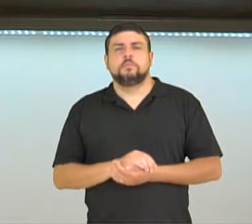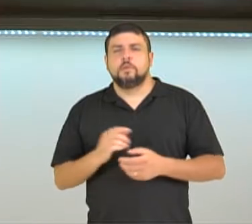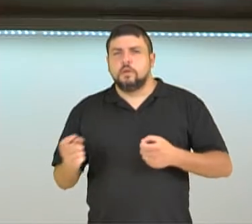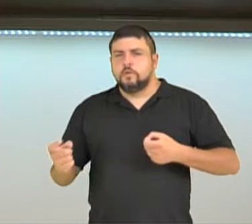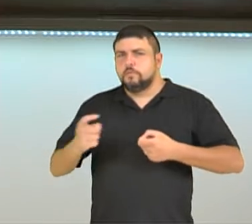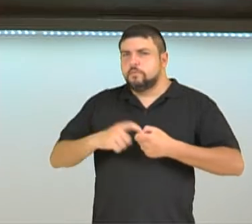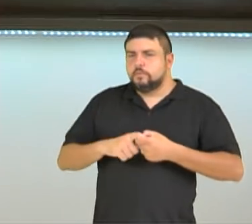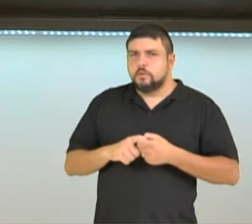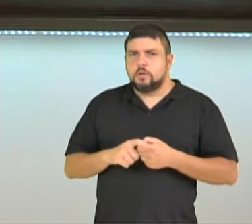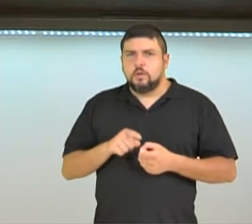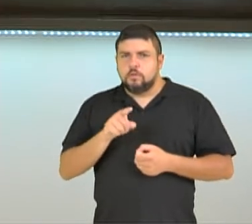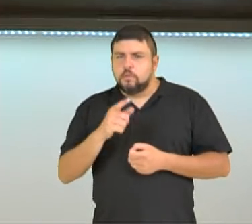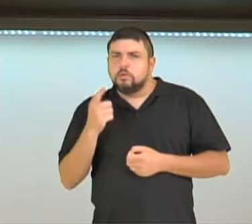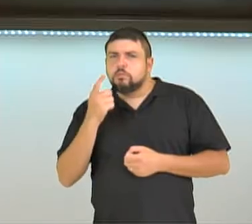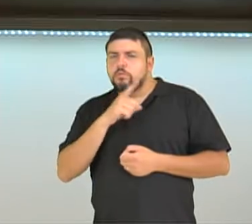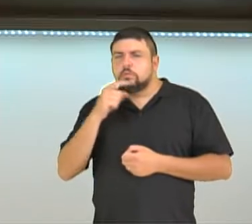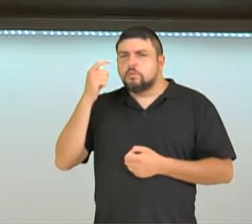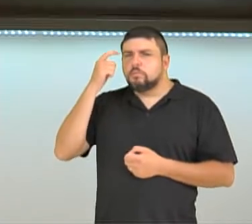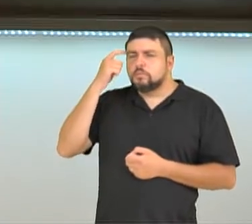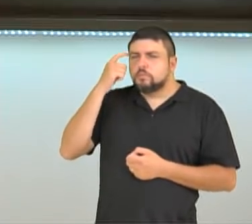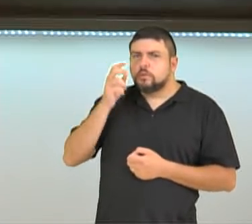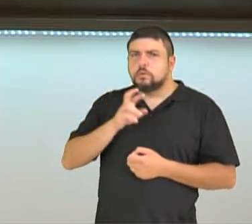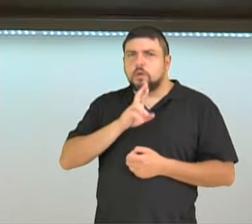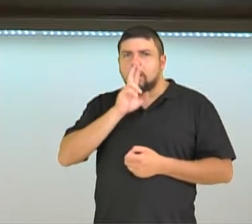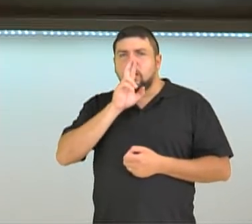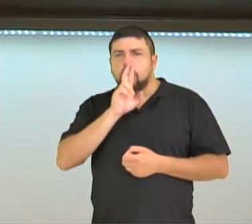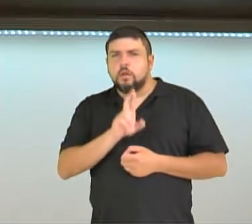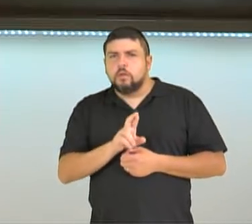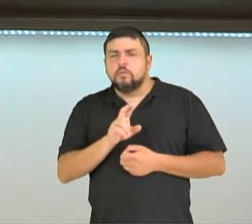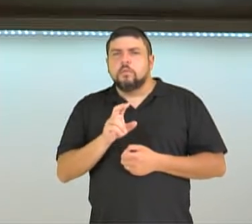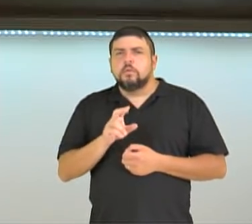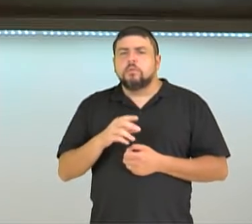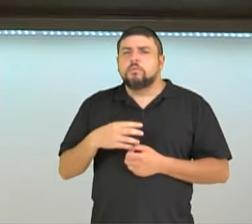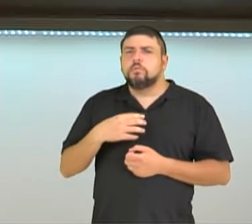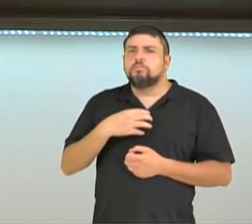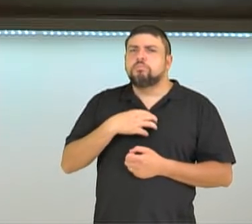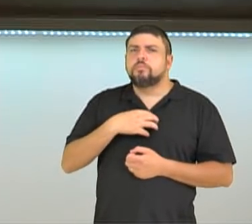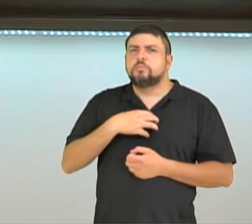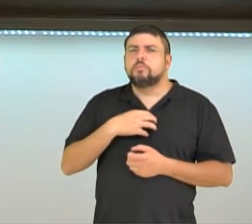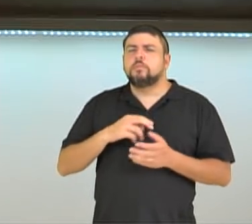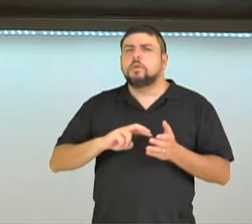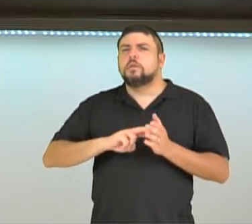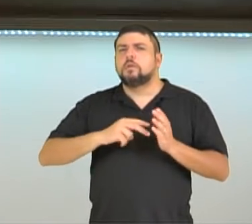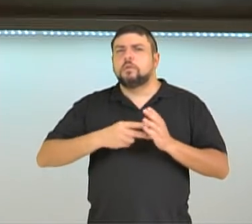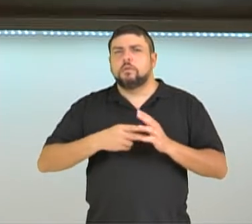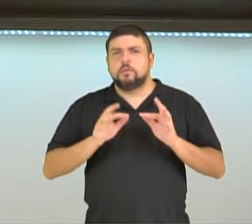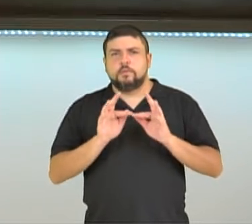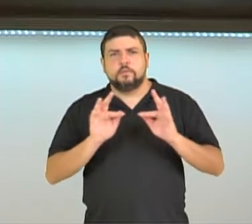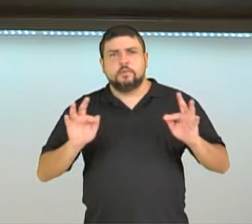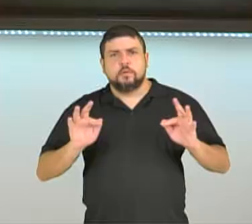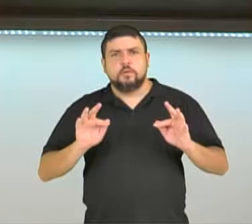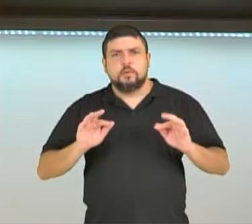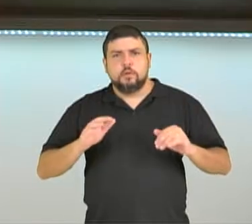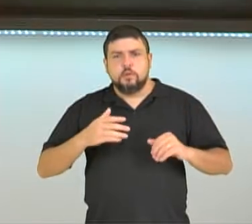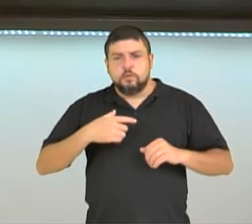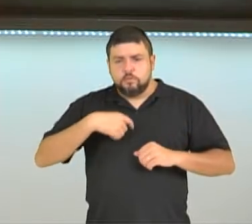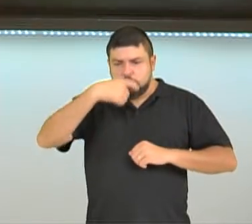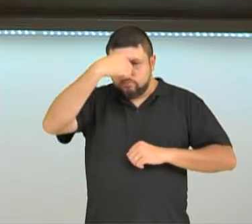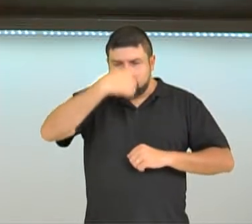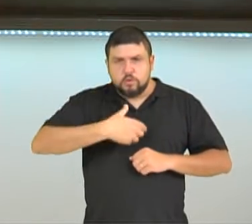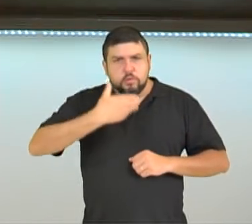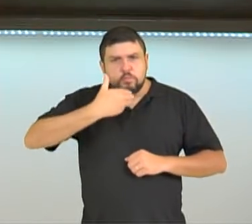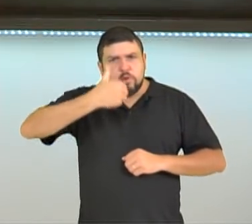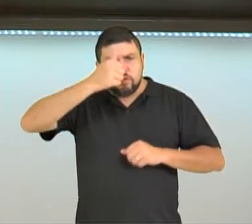Voltamos. Conseguiu pensar e responder qual é o duplo sentido presente nesse enunciado? Dê o melhor de você? O que ele quer